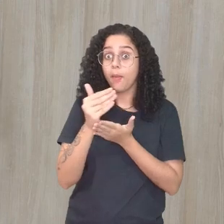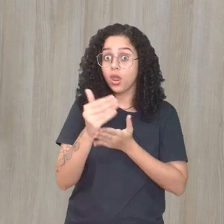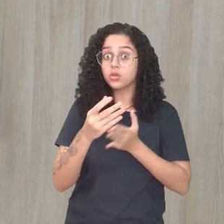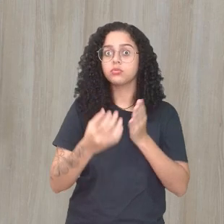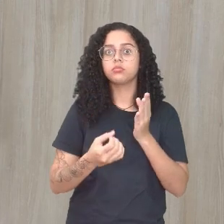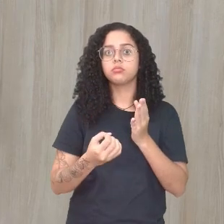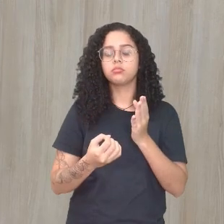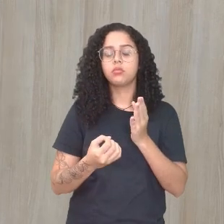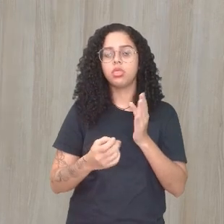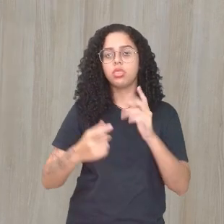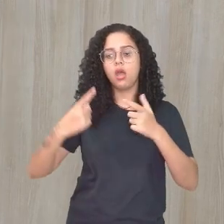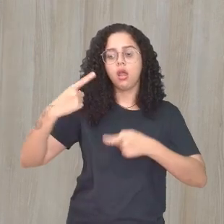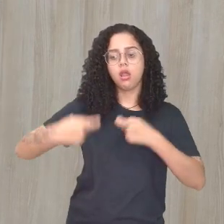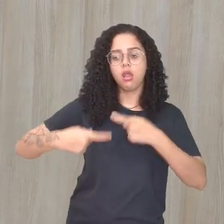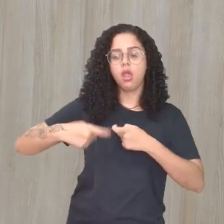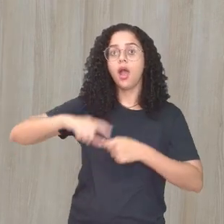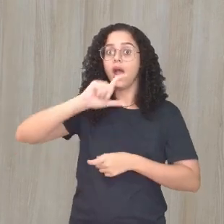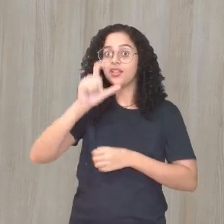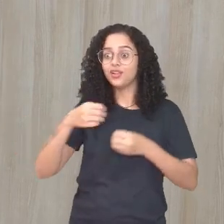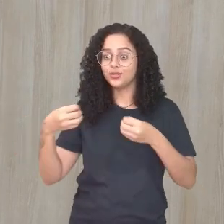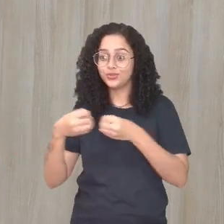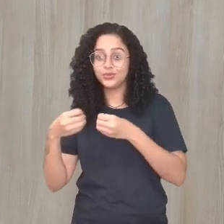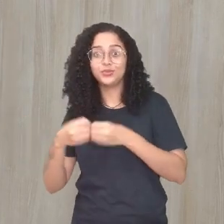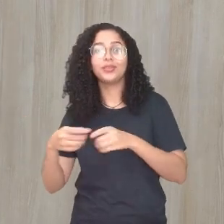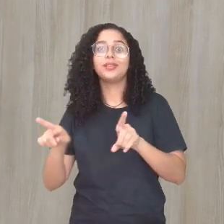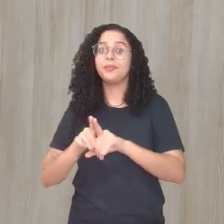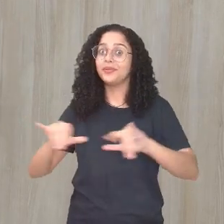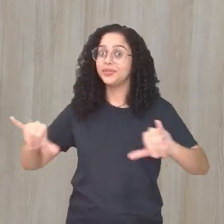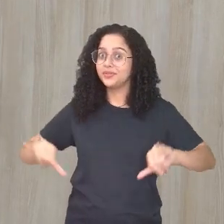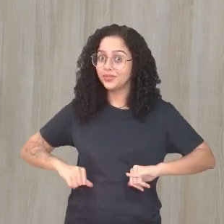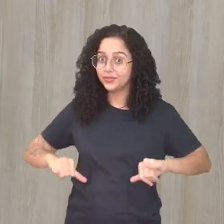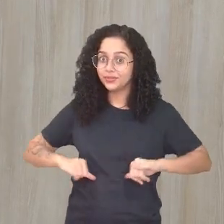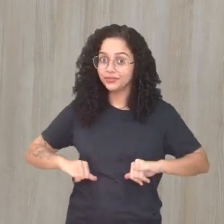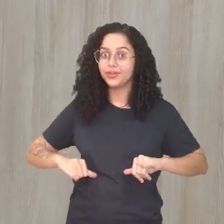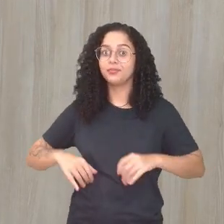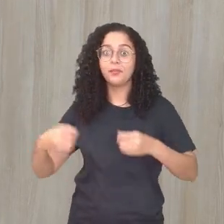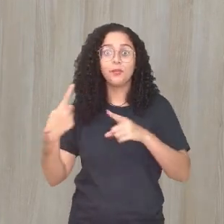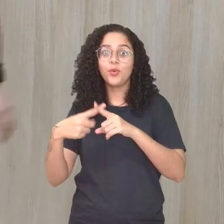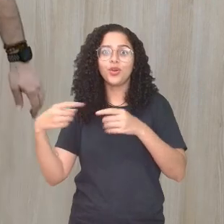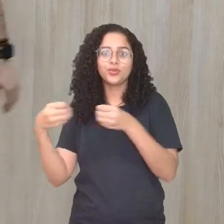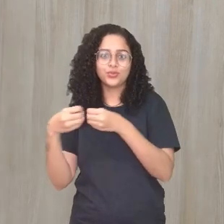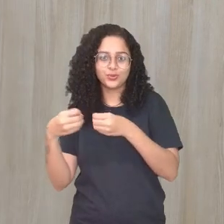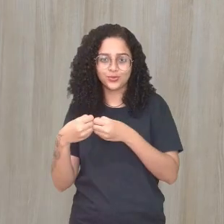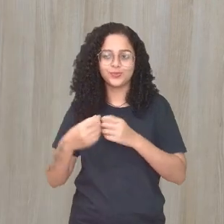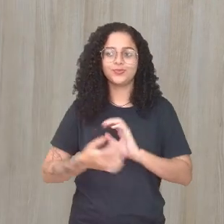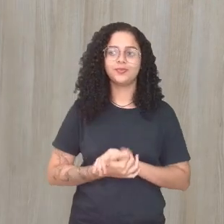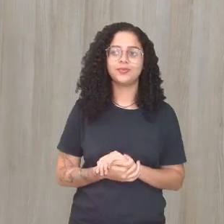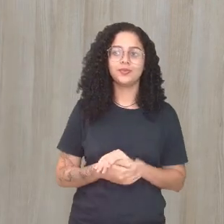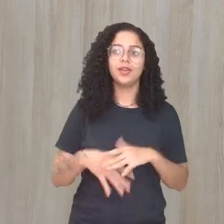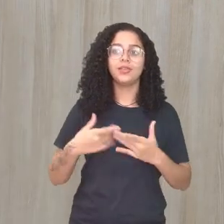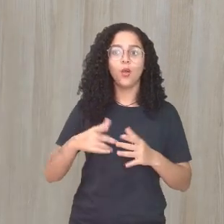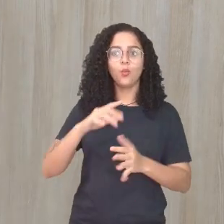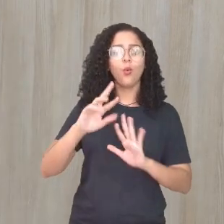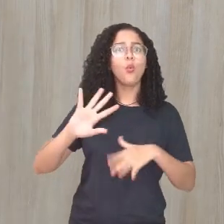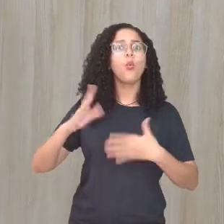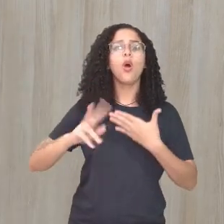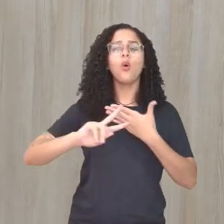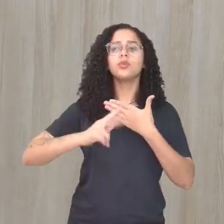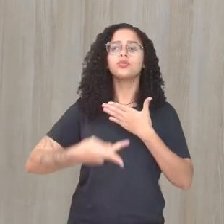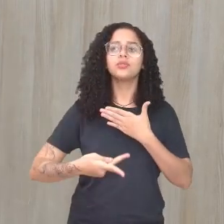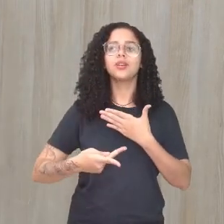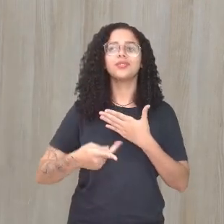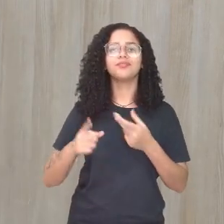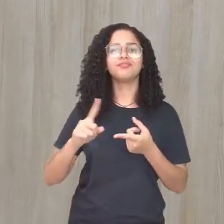da guerra. A Itália, que estava junto por tabela, sofreu também. Nesse sentido, ó, resultado: